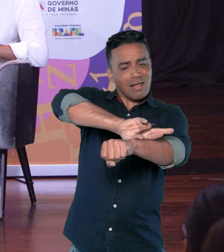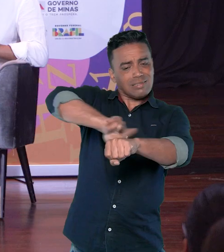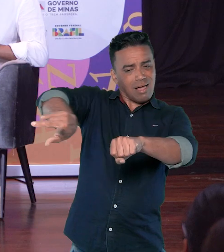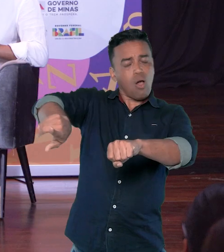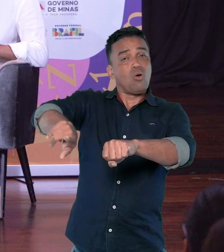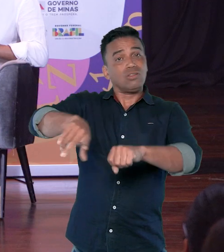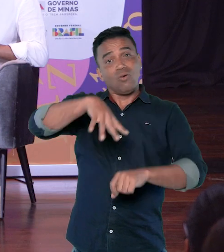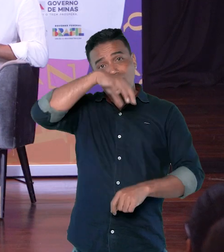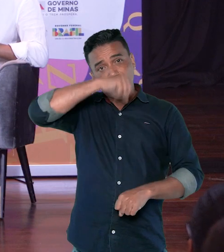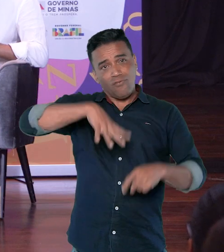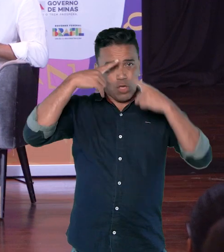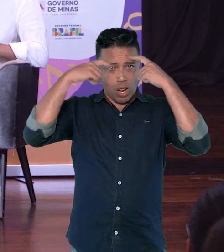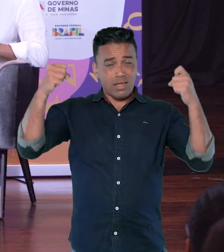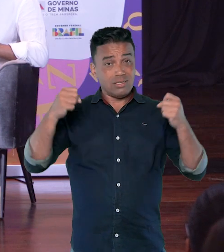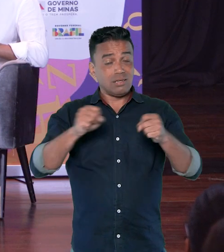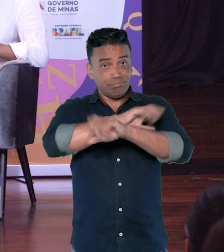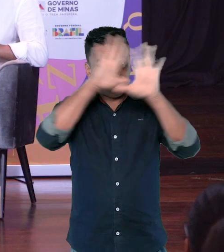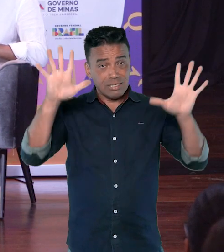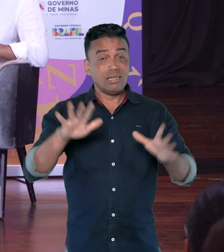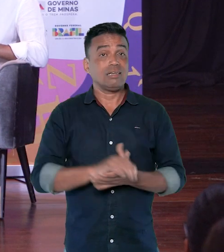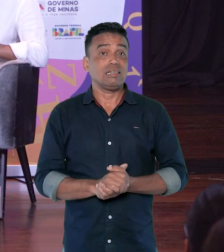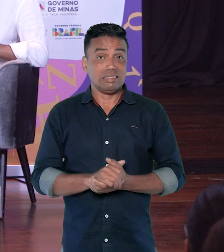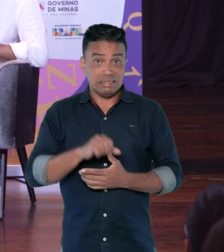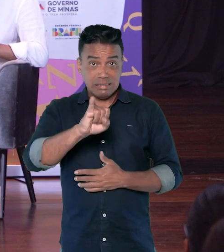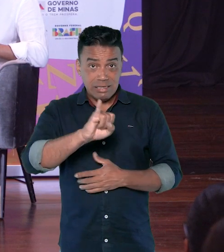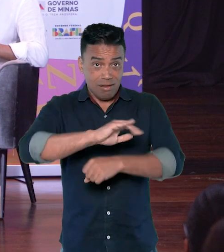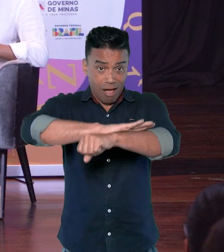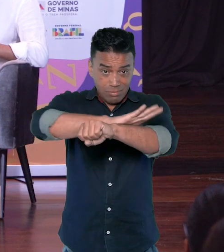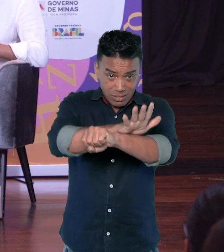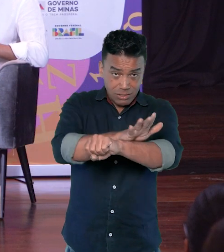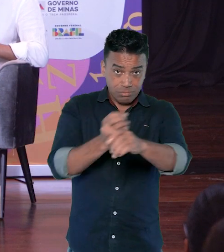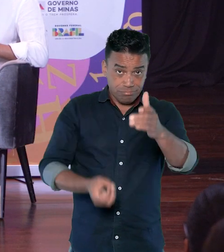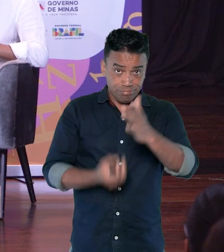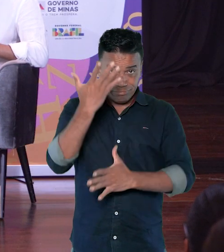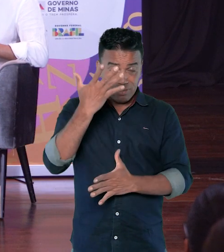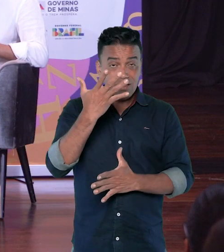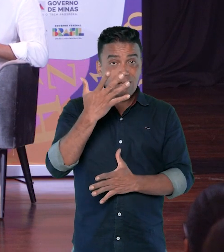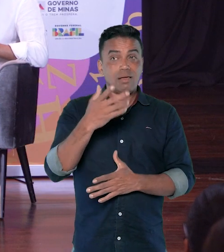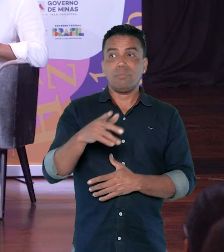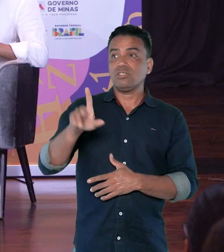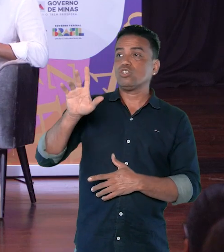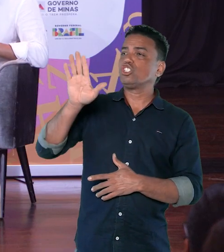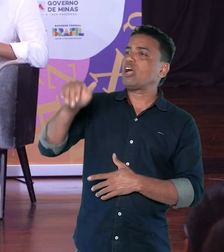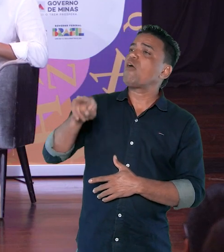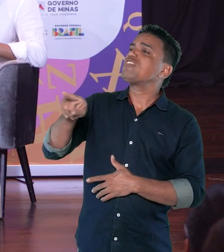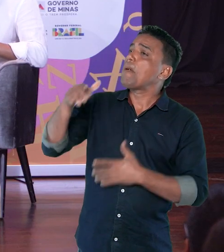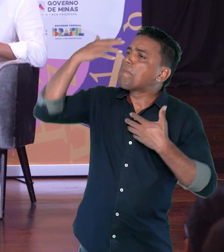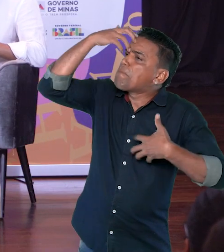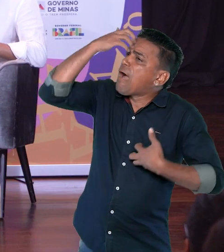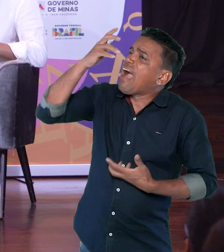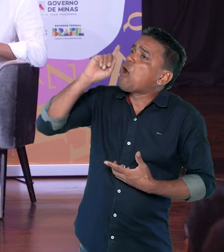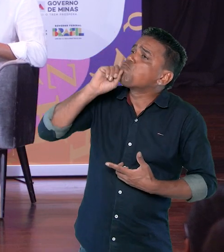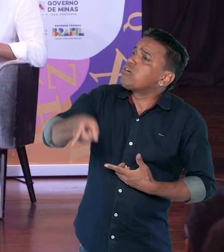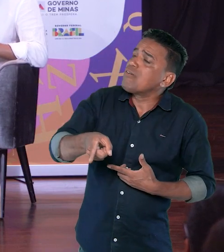essa violência explícita como se o racismo só existisse quando alguém é chamado de macaco, por exemplo,